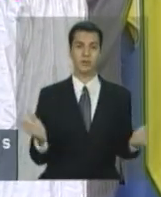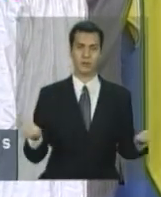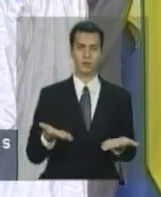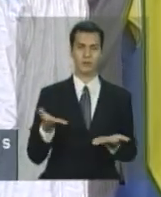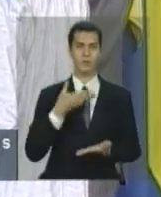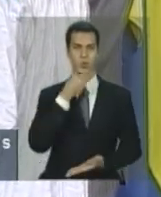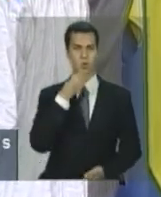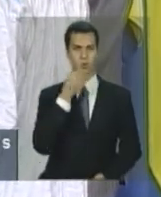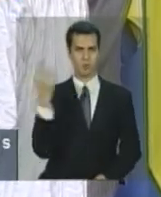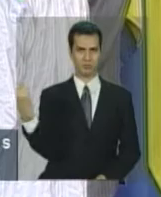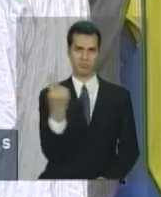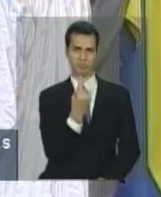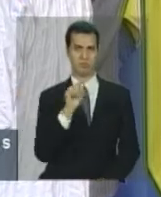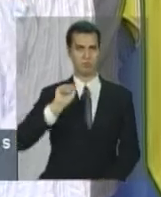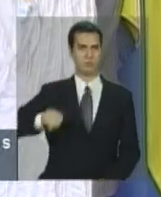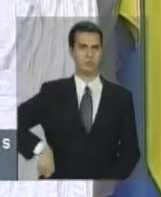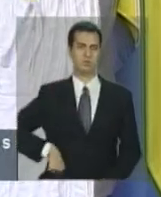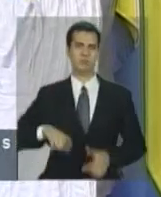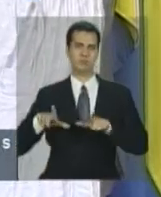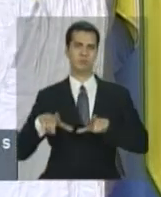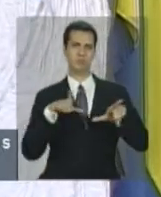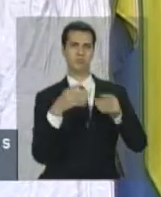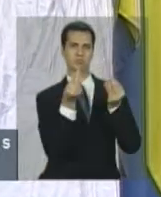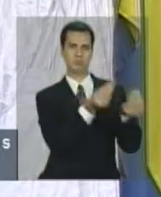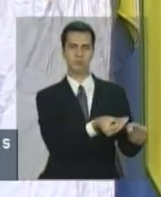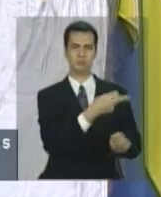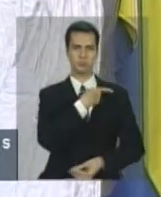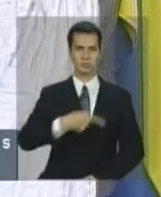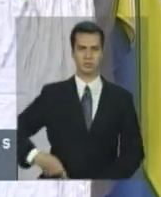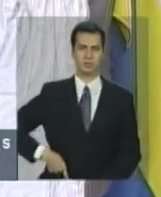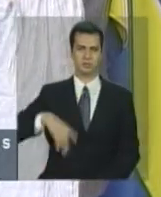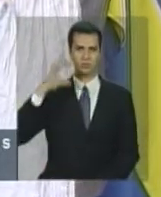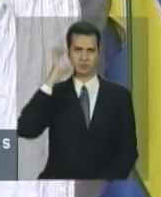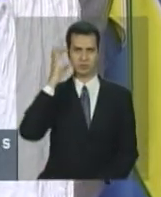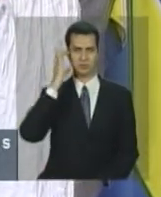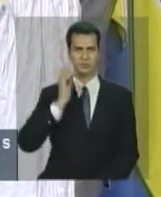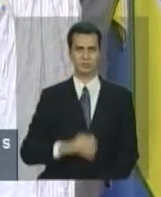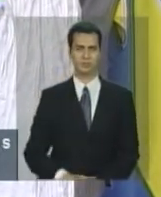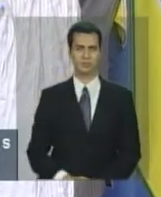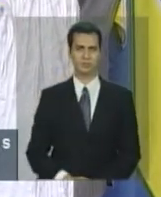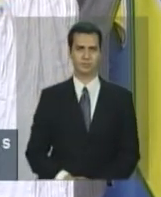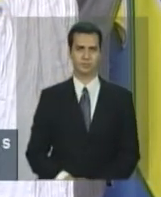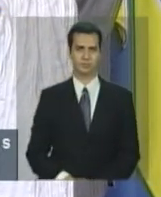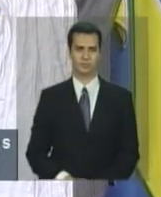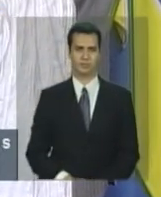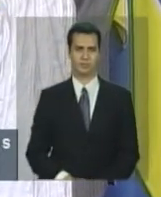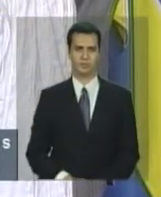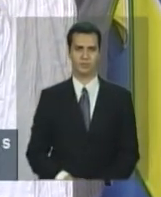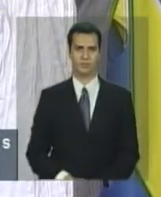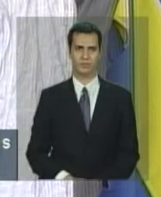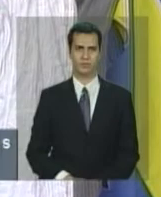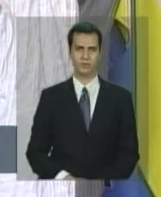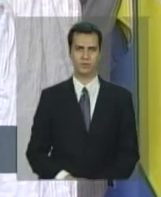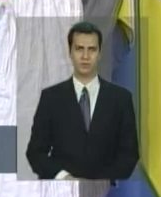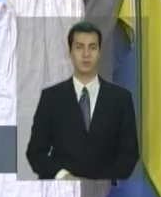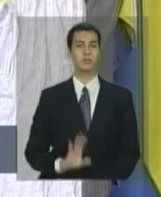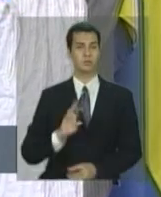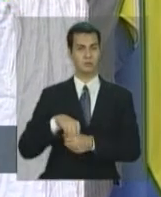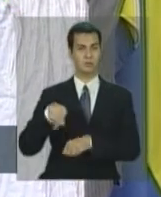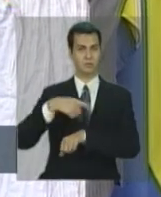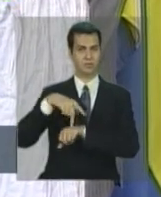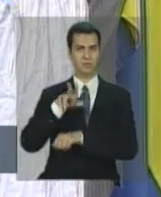embaixador entrega sua carta de apresentação à presidenta Dilma Rousseff. A língua oficial